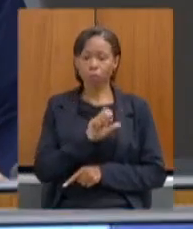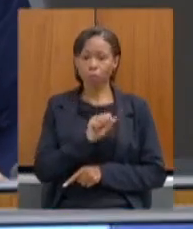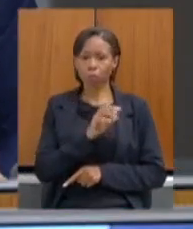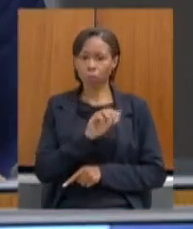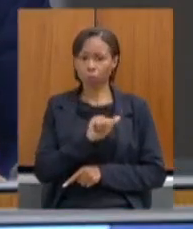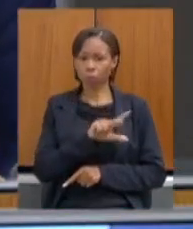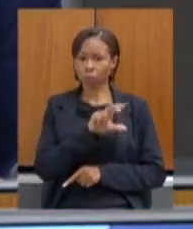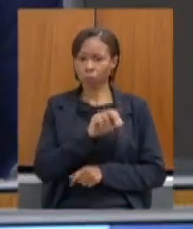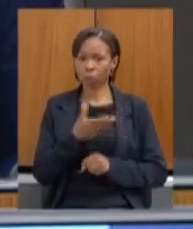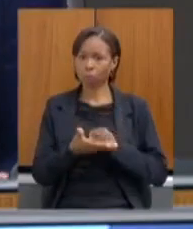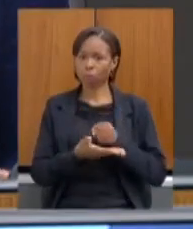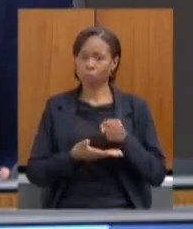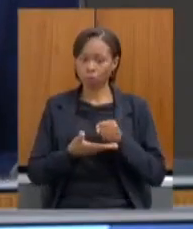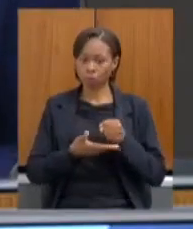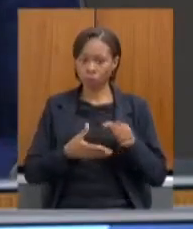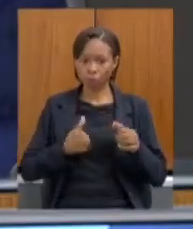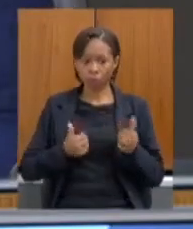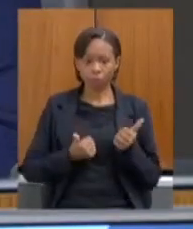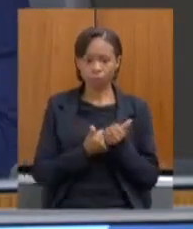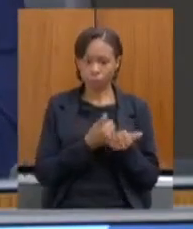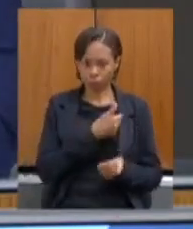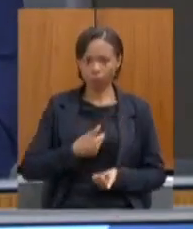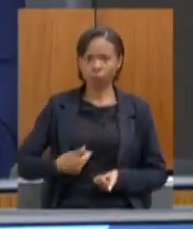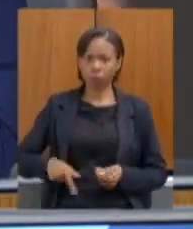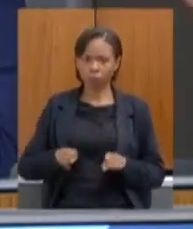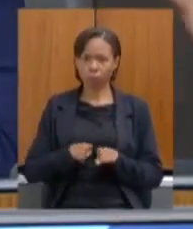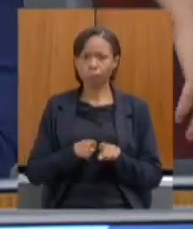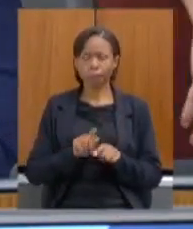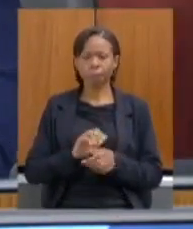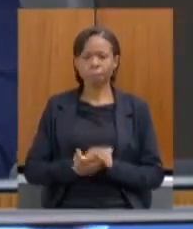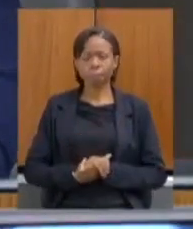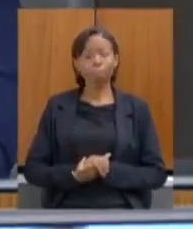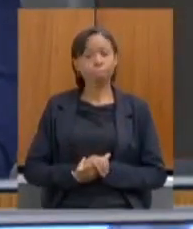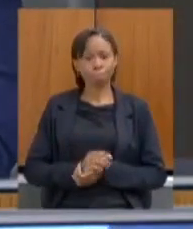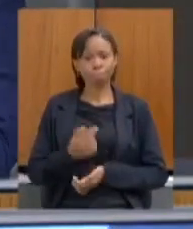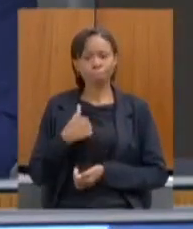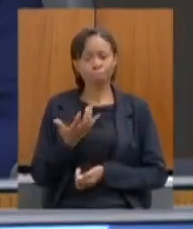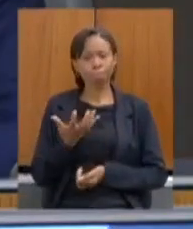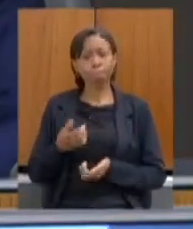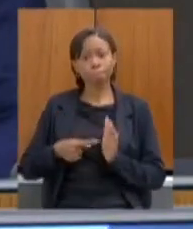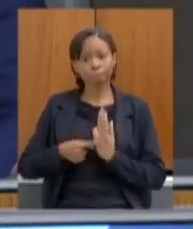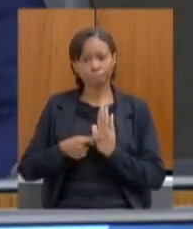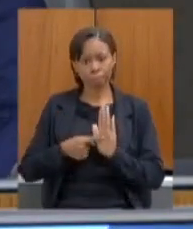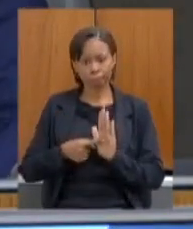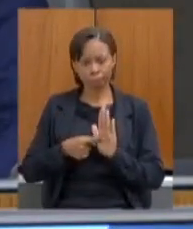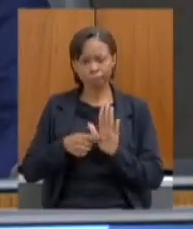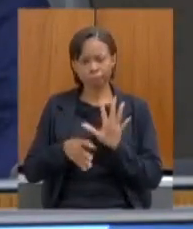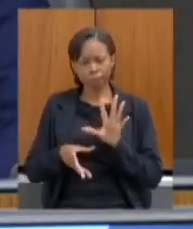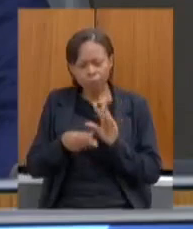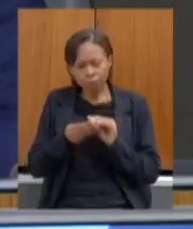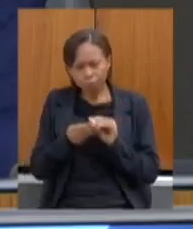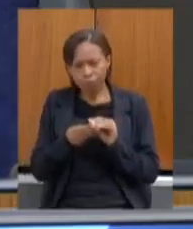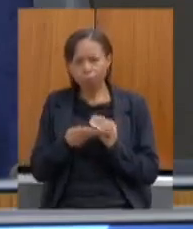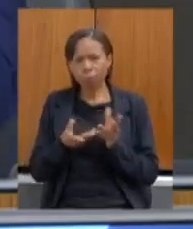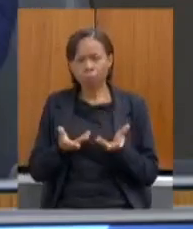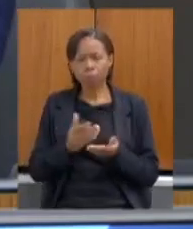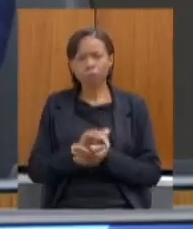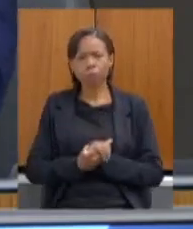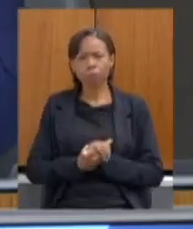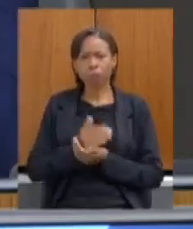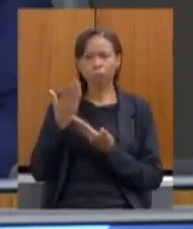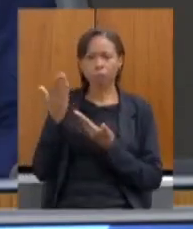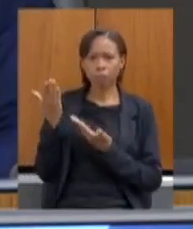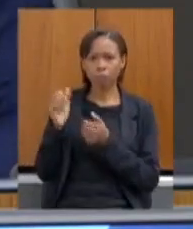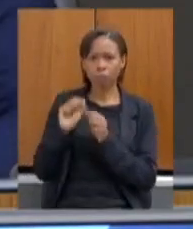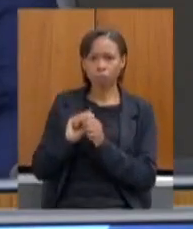de apoio ao governo do Estado. Senhor presidente, eu gostaria de fazer uma apresentação breve aqui. Trouxe um slide, acho que já está